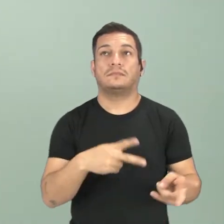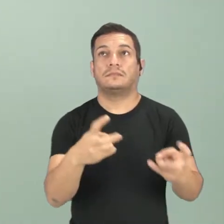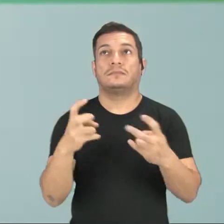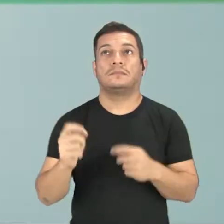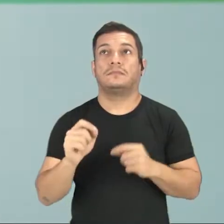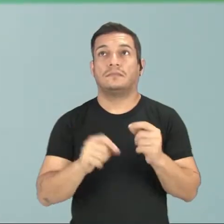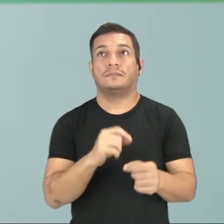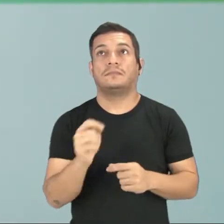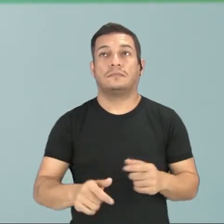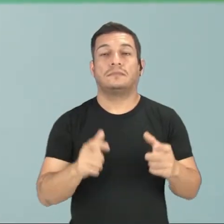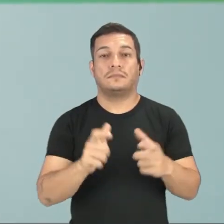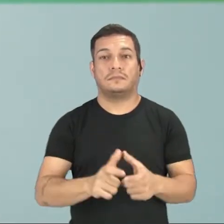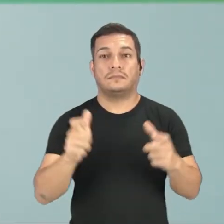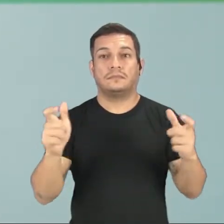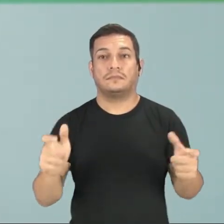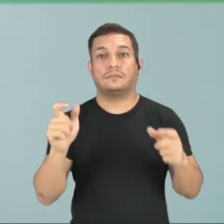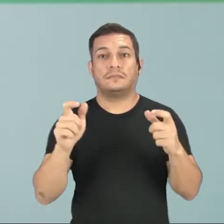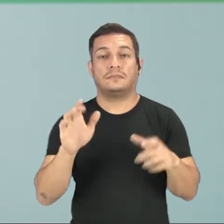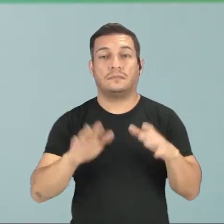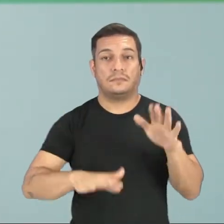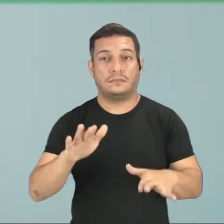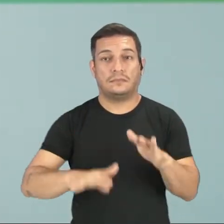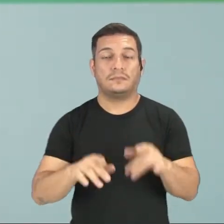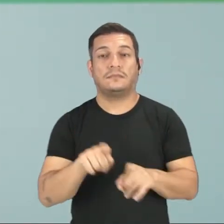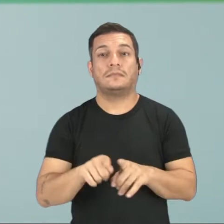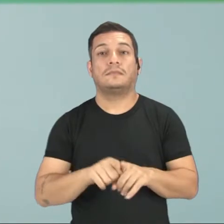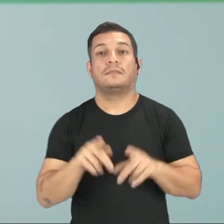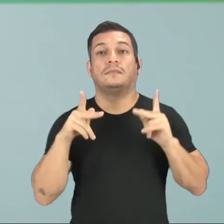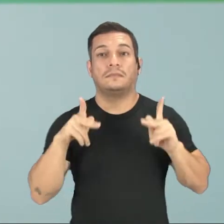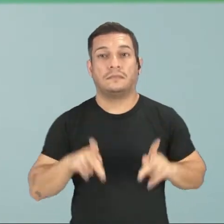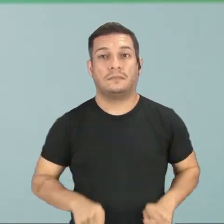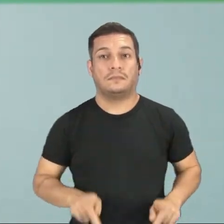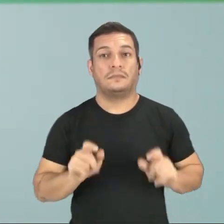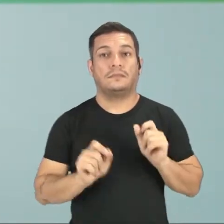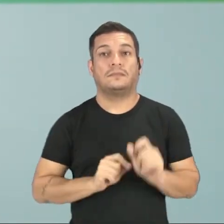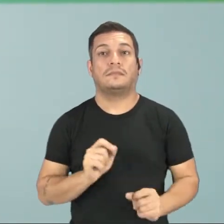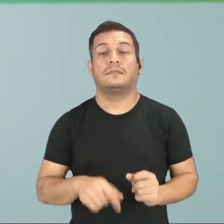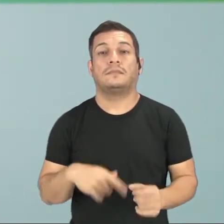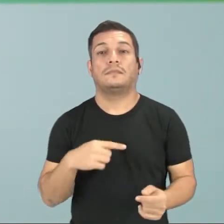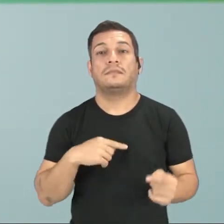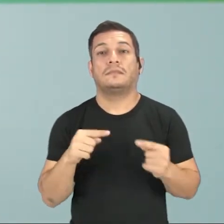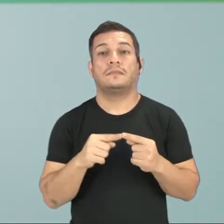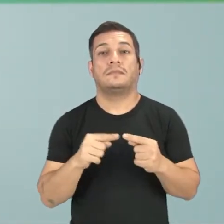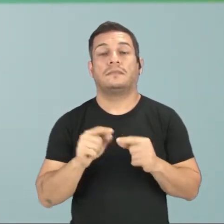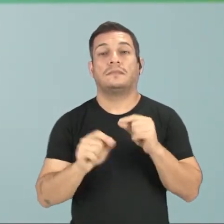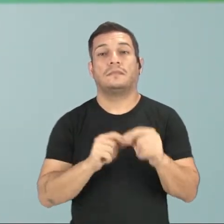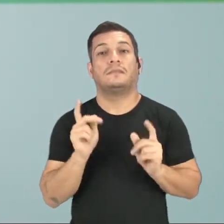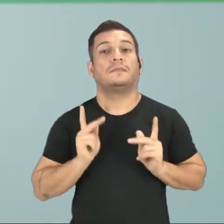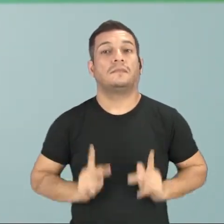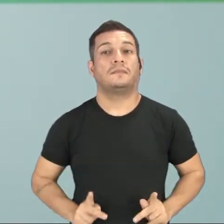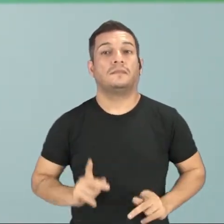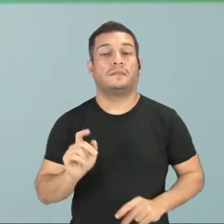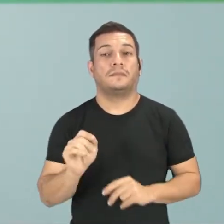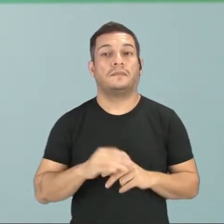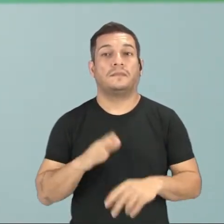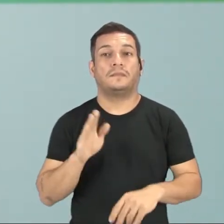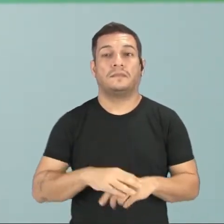observar que, na maioria das vezes, a postura deles está vinculada a uma postura